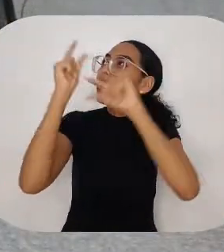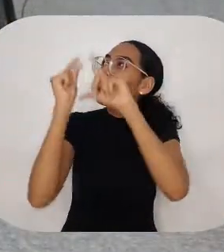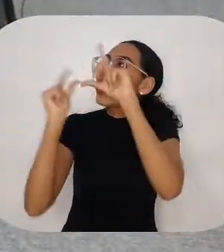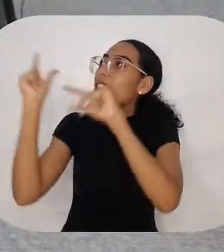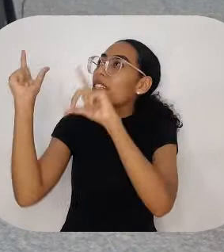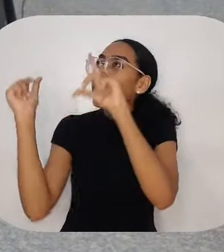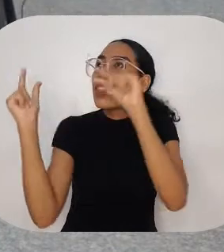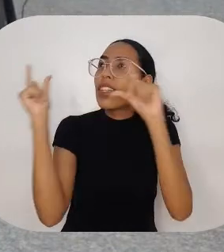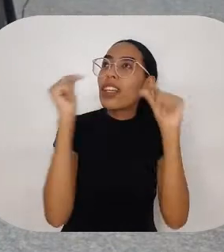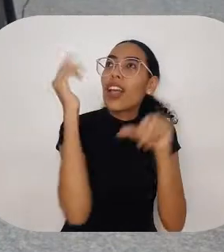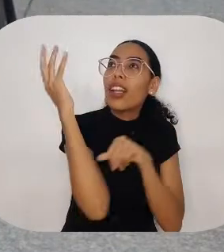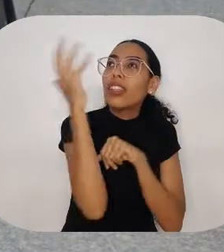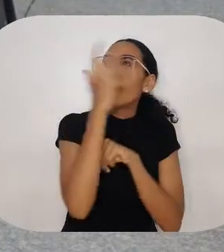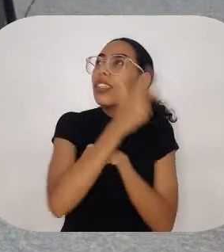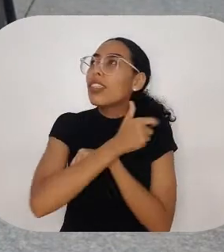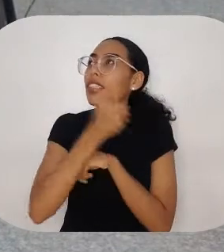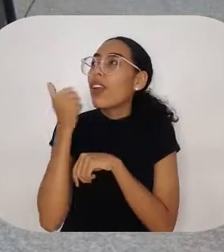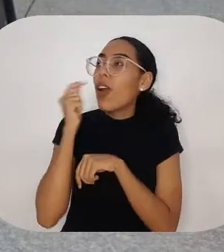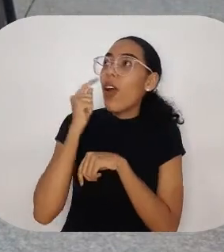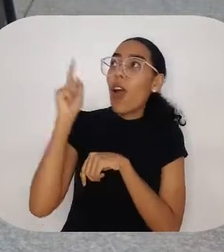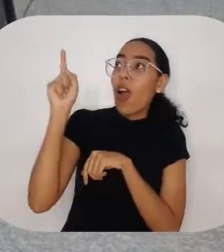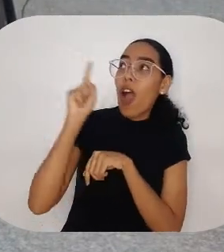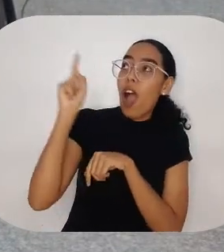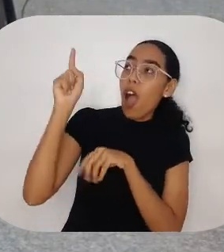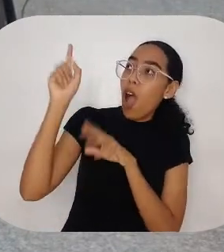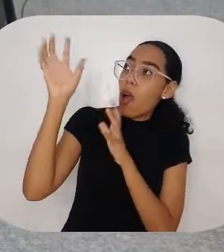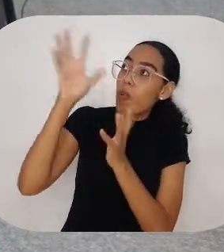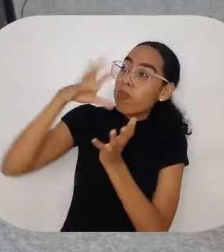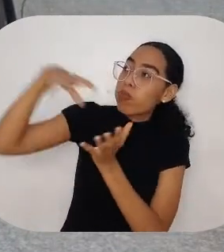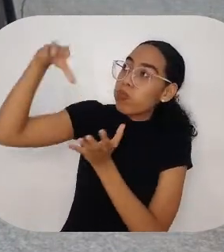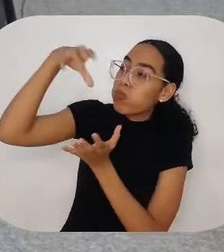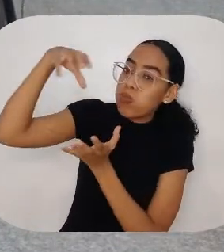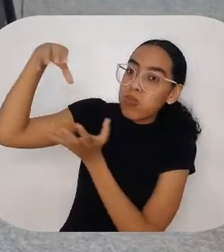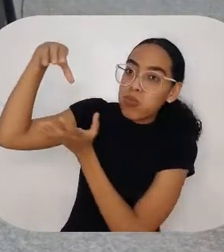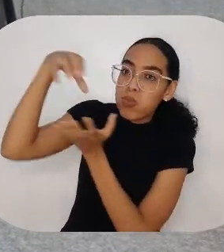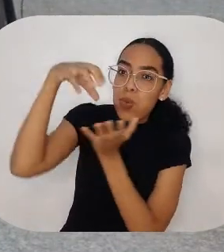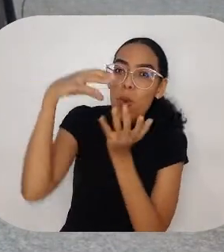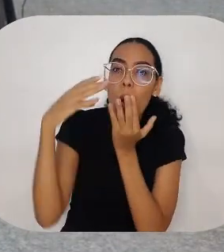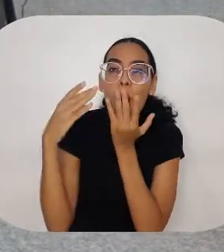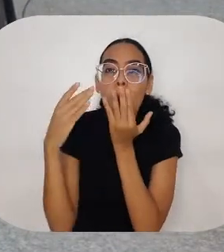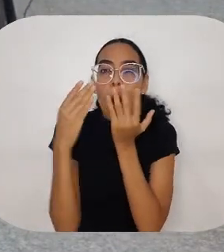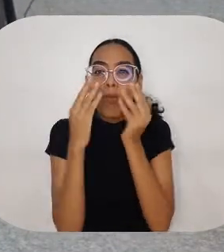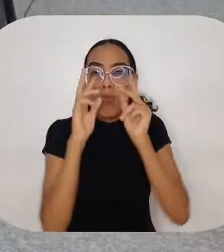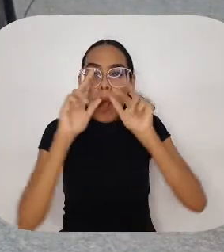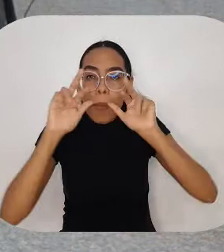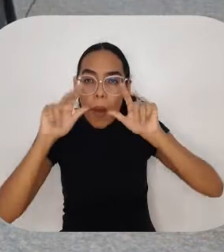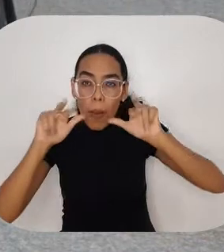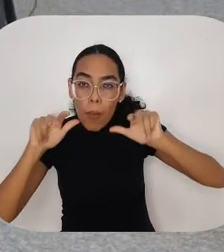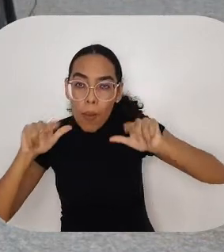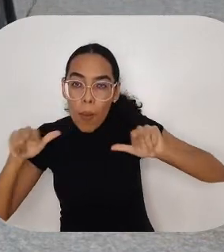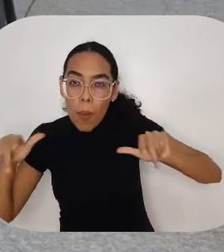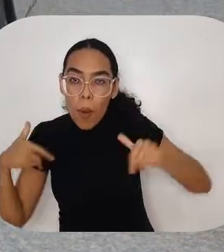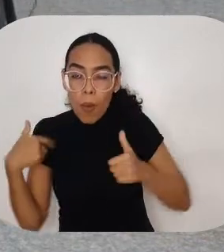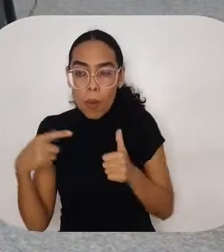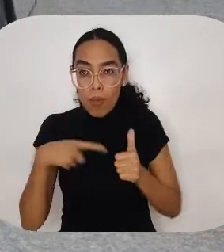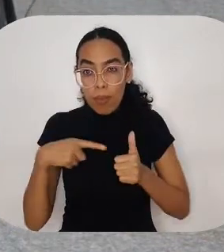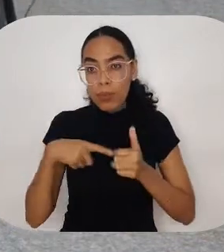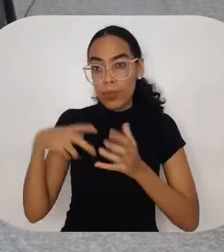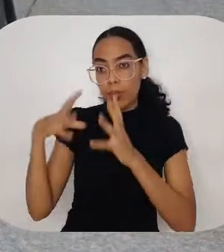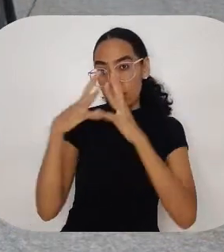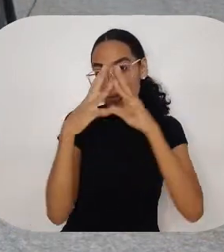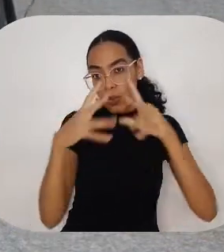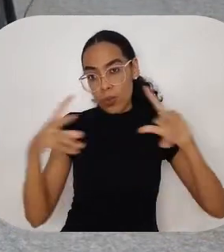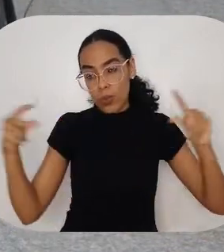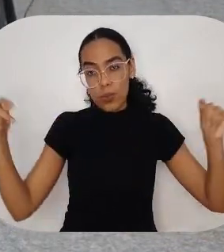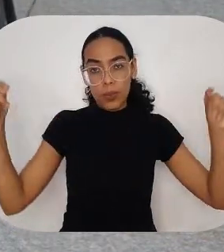amor. Veja como ele está lindo. Olha pra aquele balão boticou. Como no céu